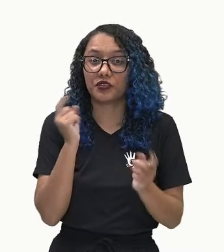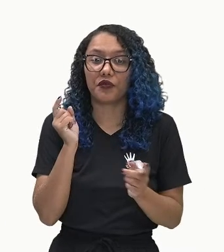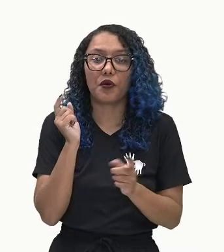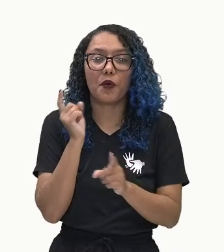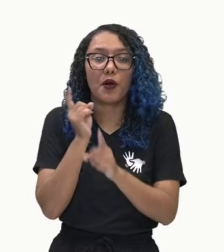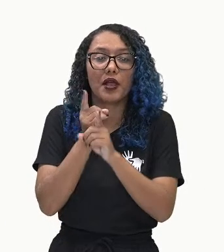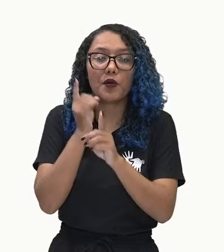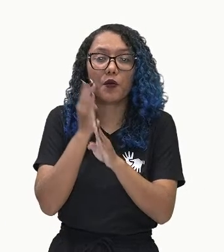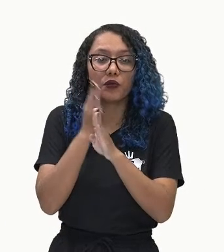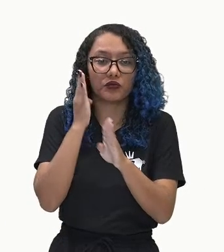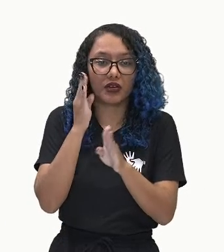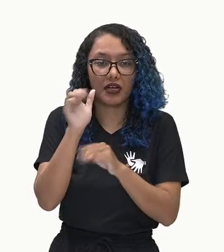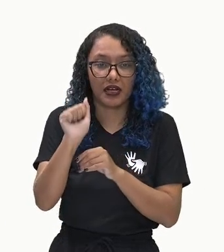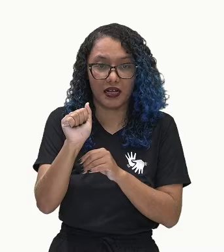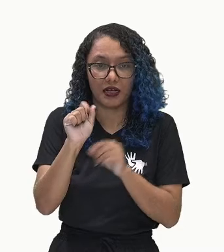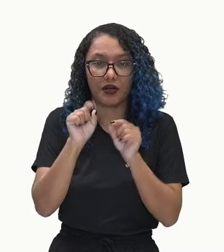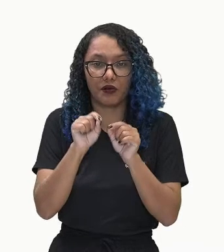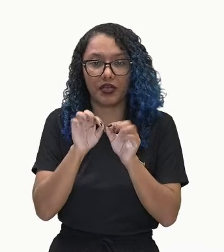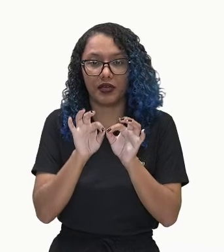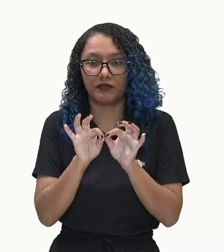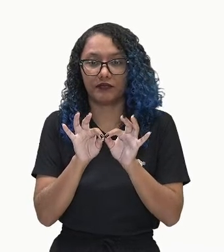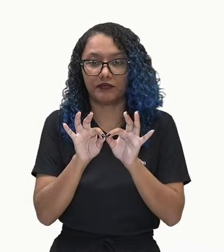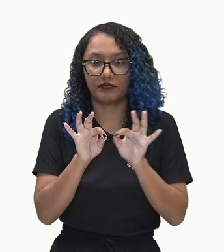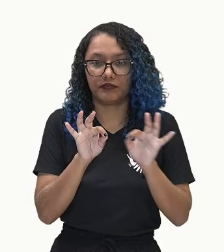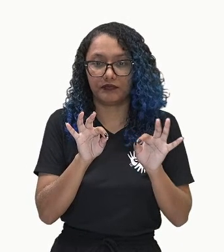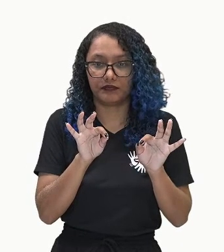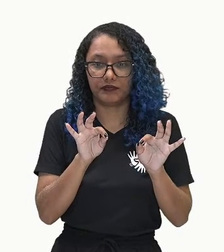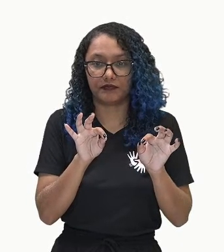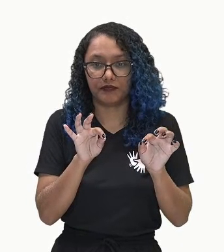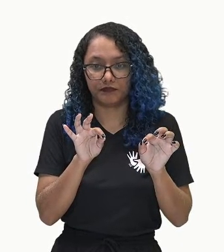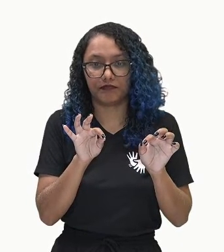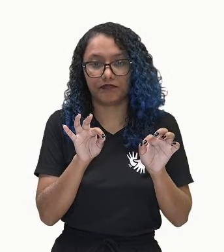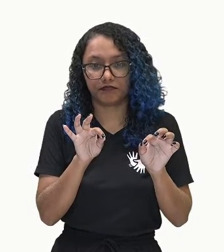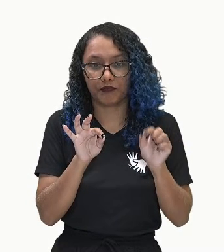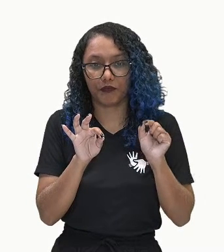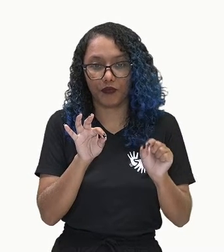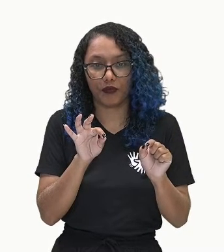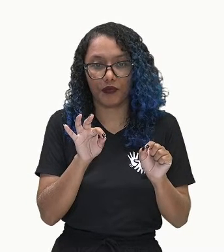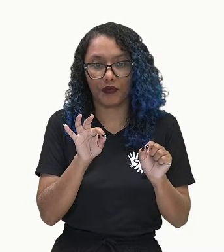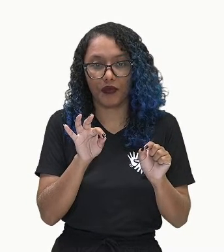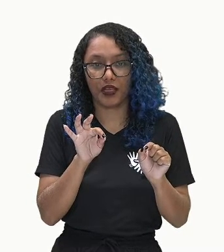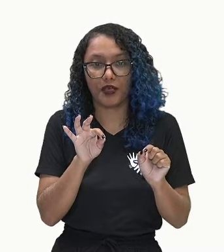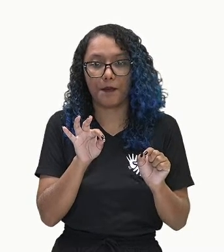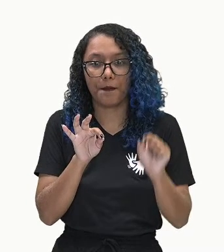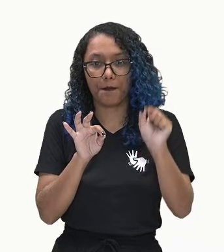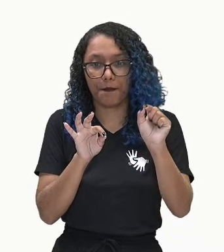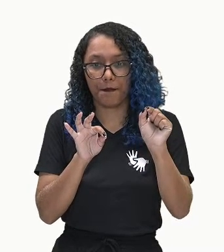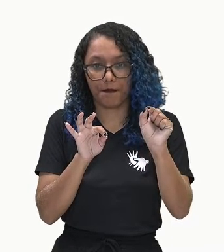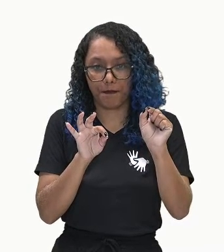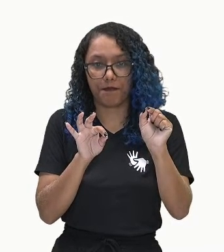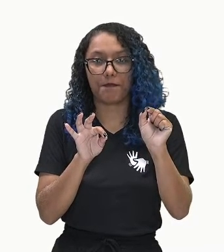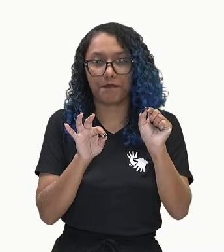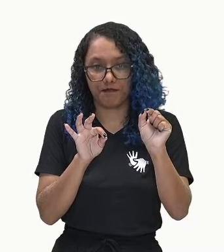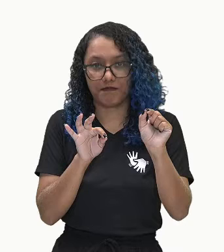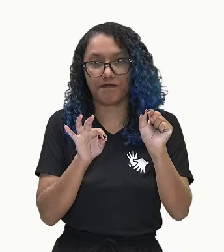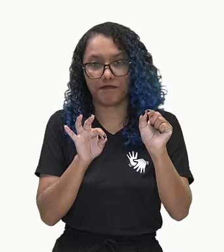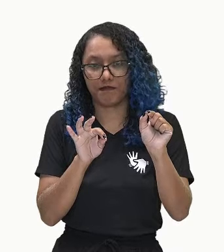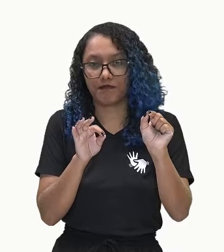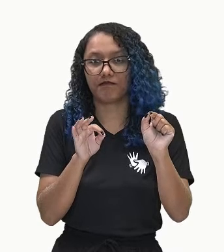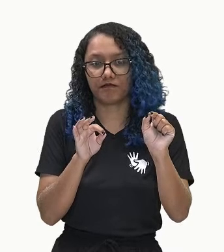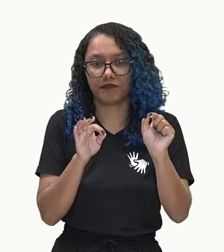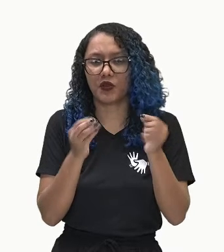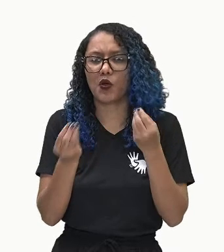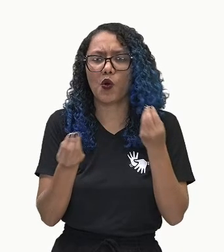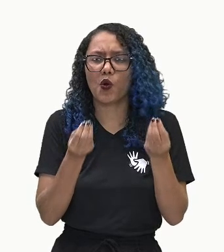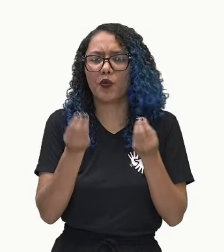andou uma casa para a direita e depois subimos uma casa. Aí você pergunta, como é que eu sei